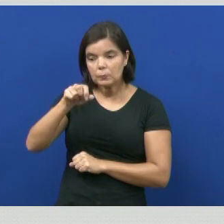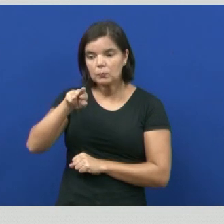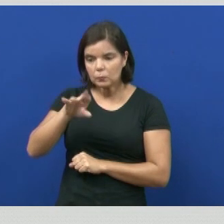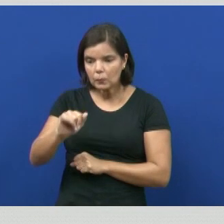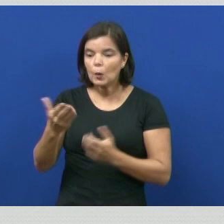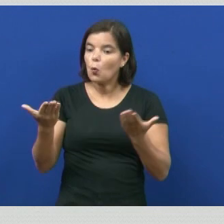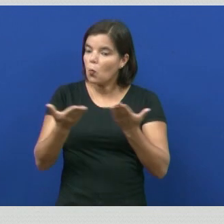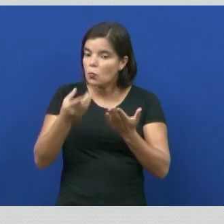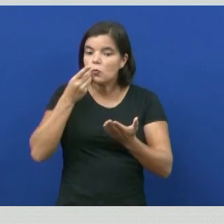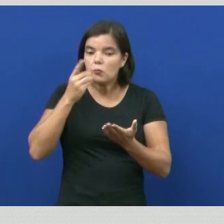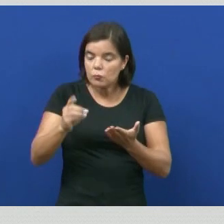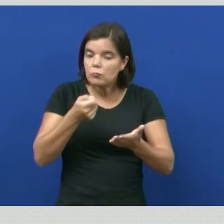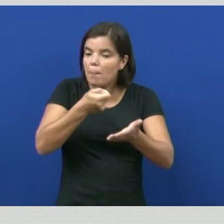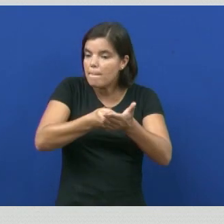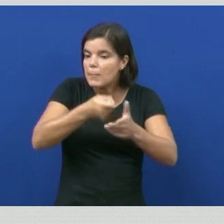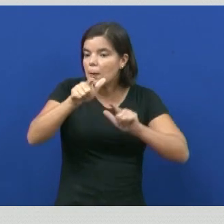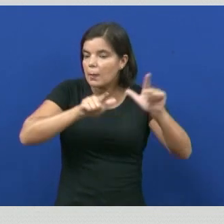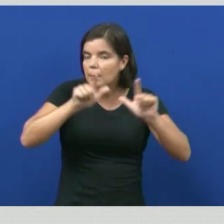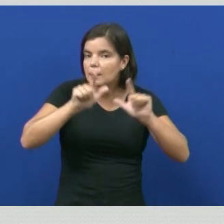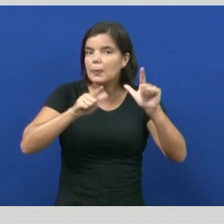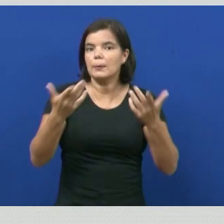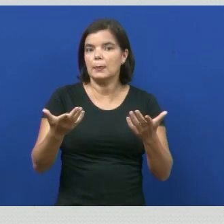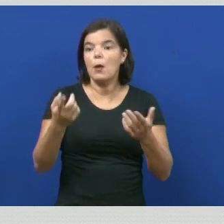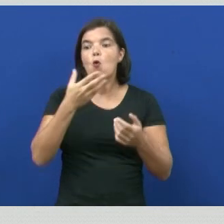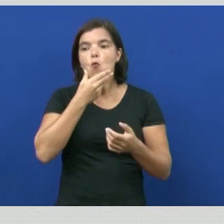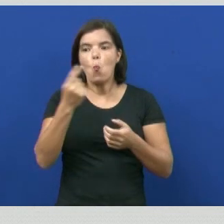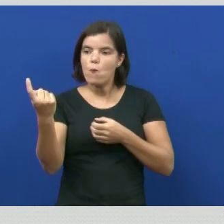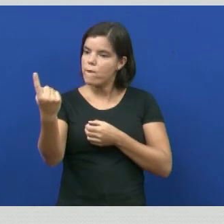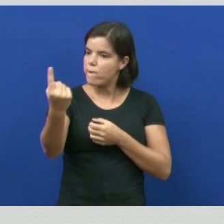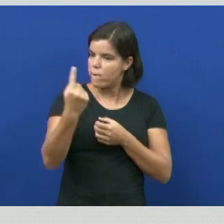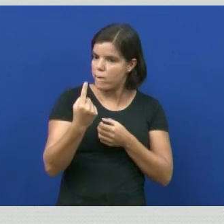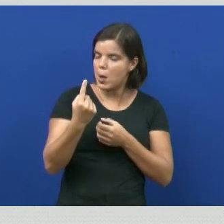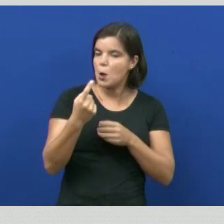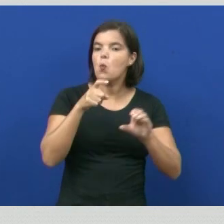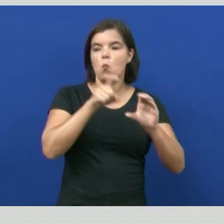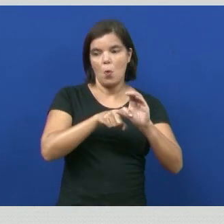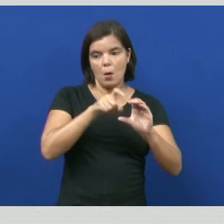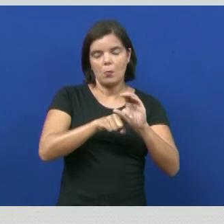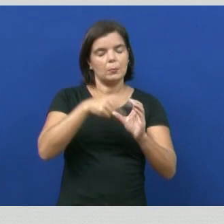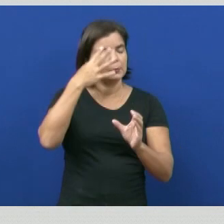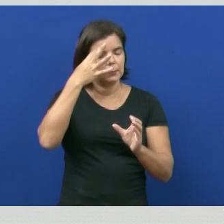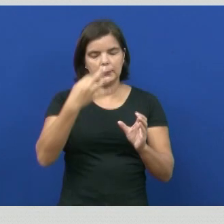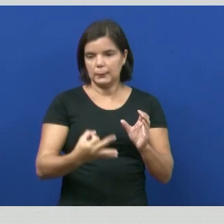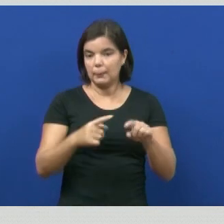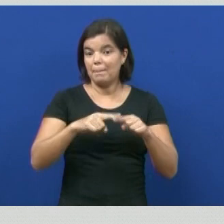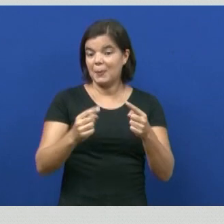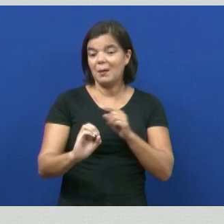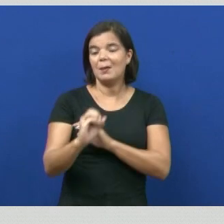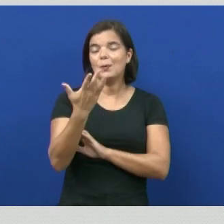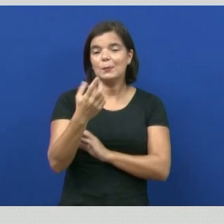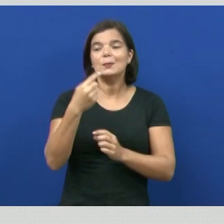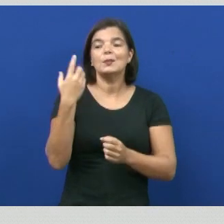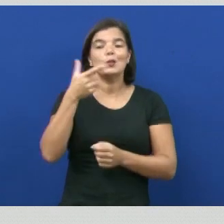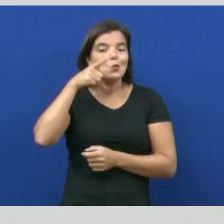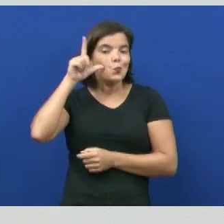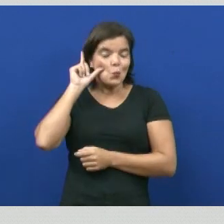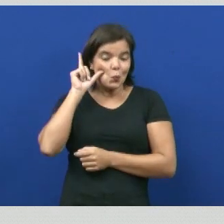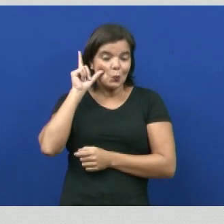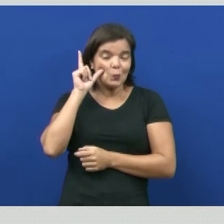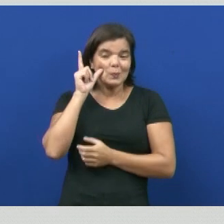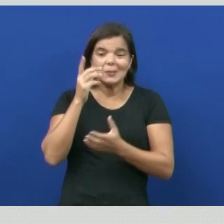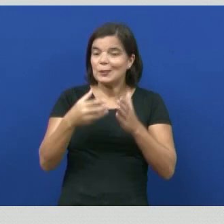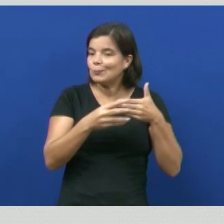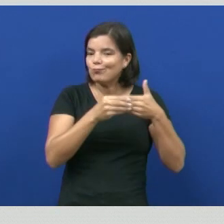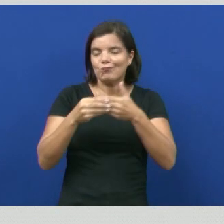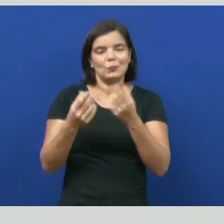filha, hoje é o dia de pagar a prestação da televisão. Vem aí o sujeito com a conta, na certa. Mas acontece que ontem eu